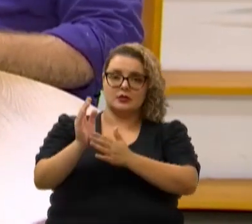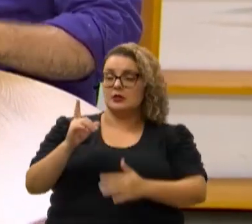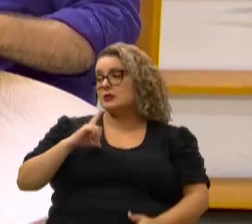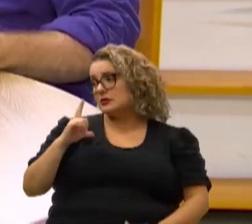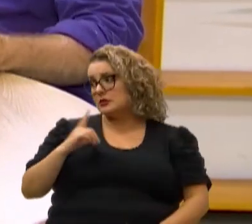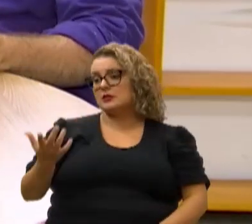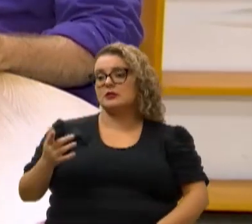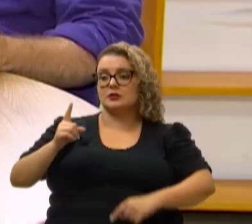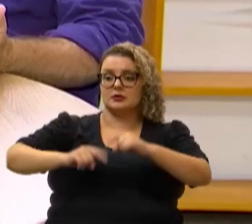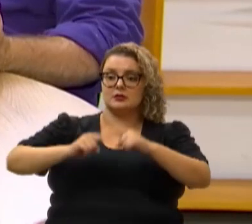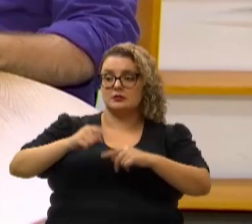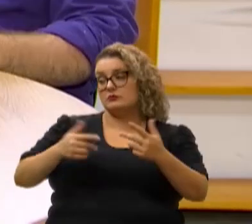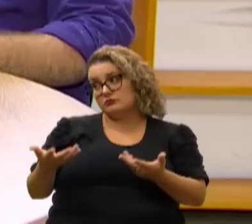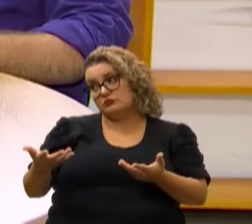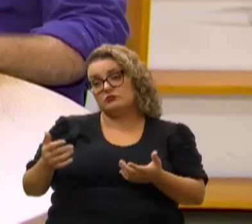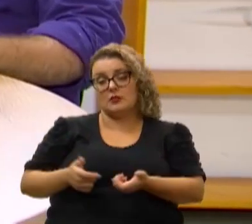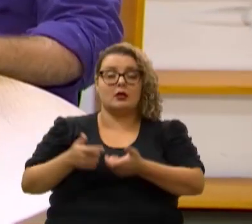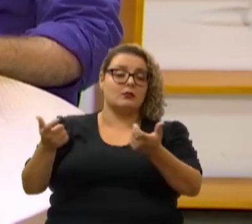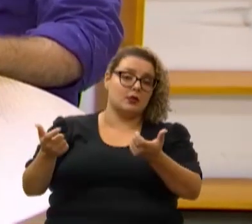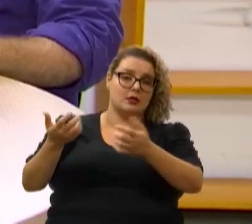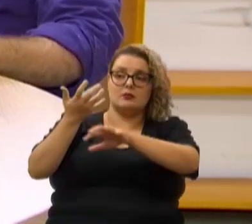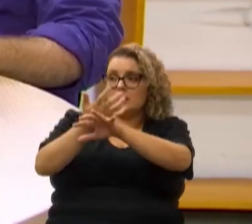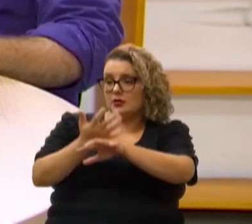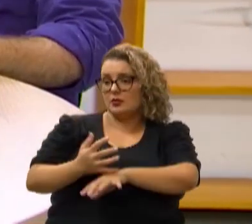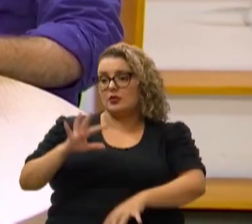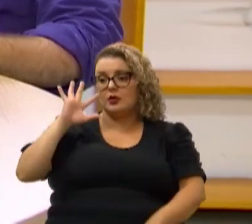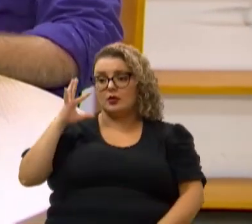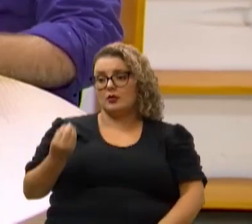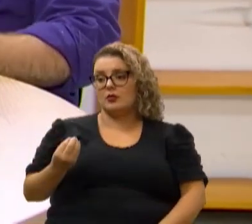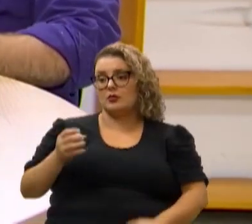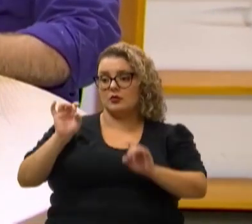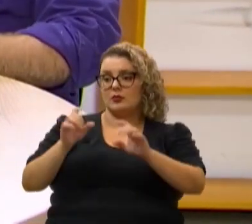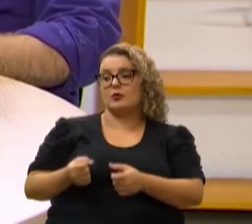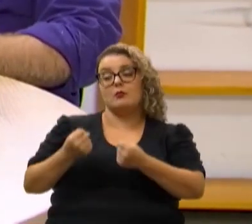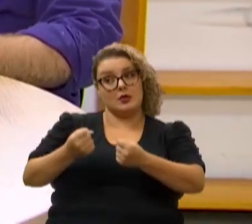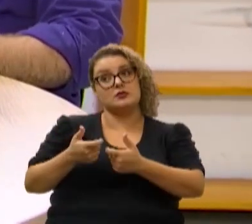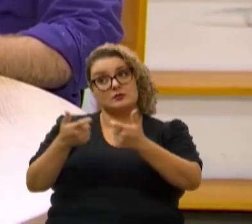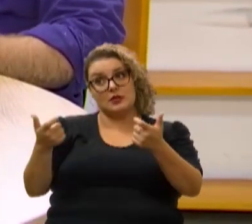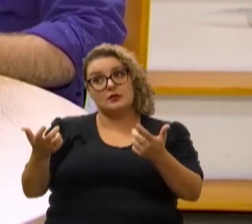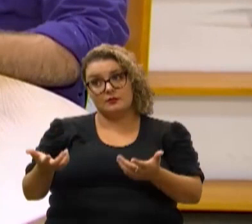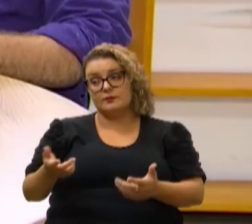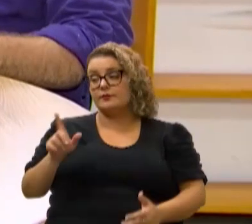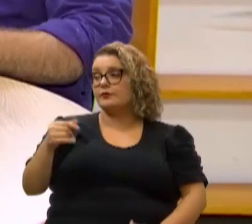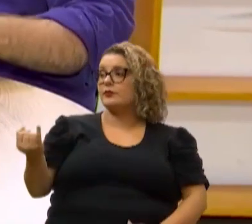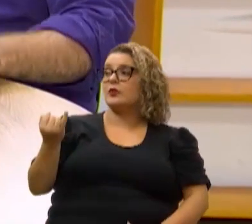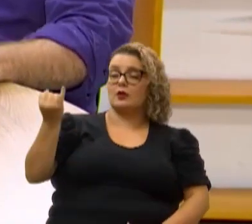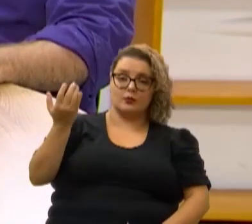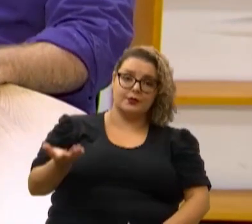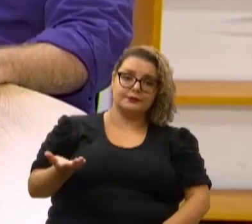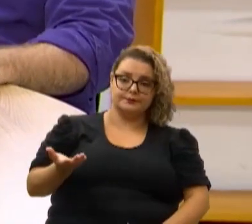sempre tem aquelas matérias, né? Na maioria das vezes conhecimentos específicos, que tem um peso maior. É